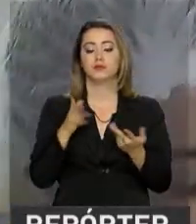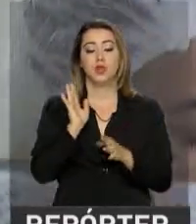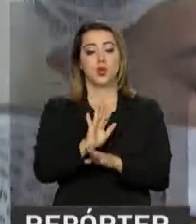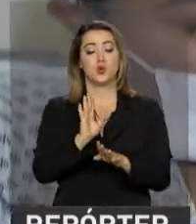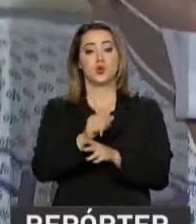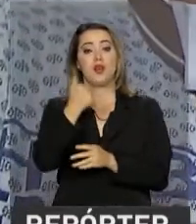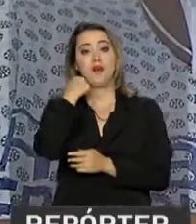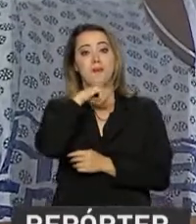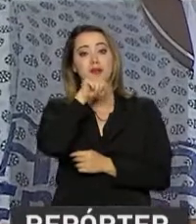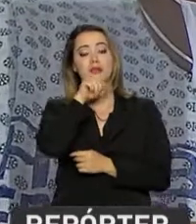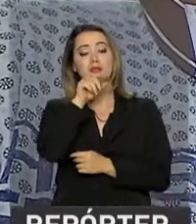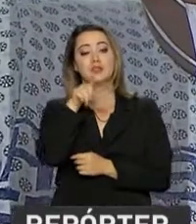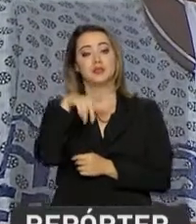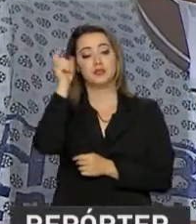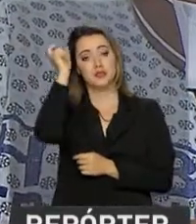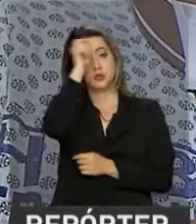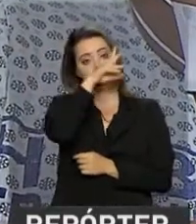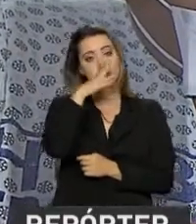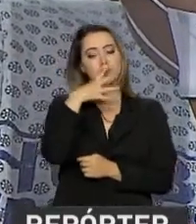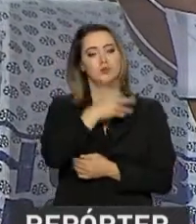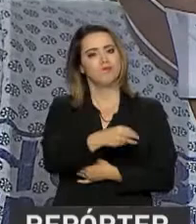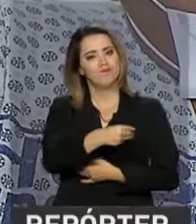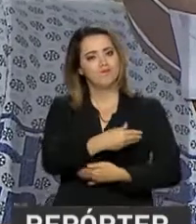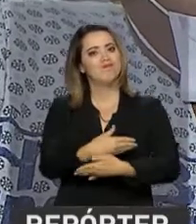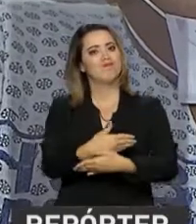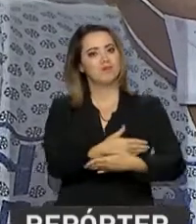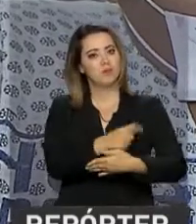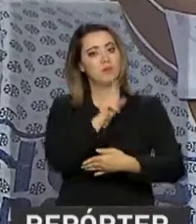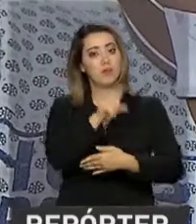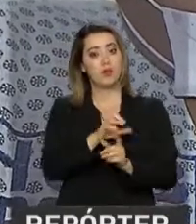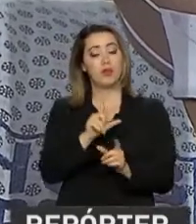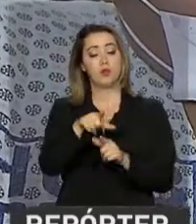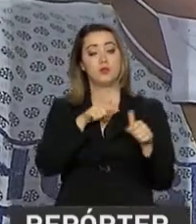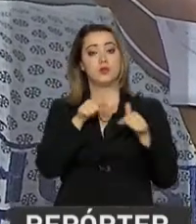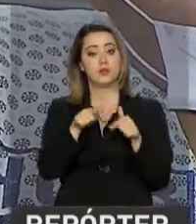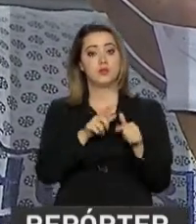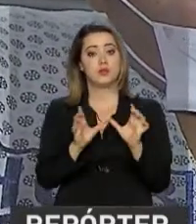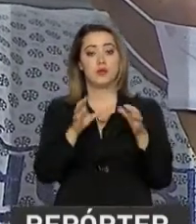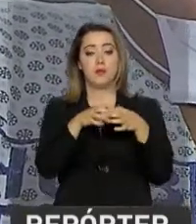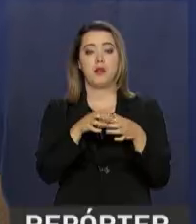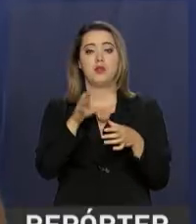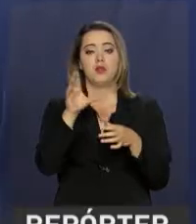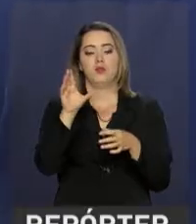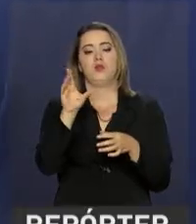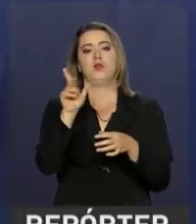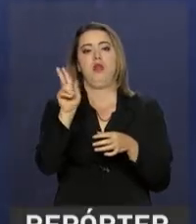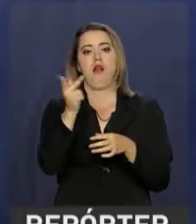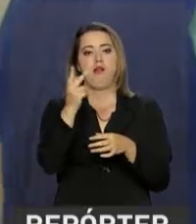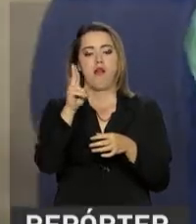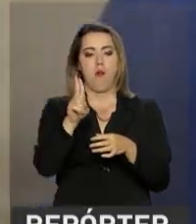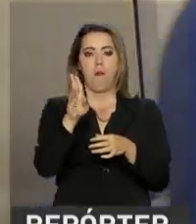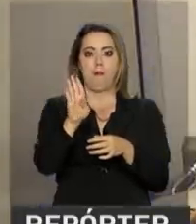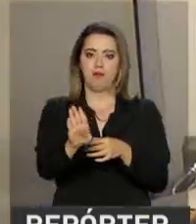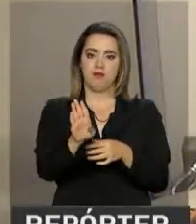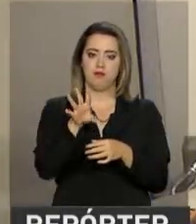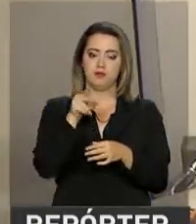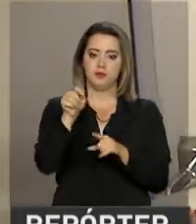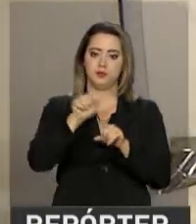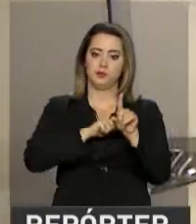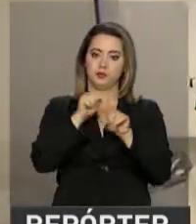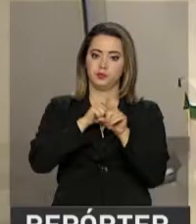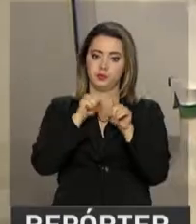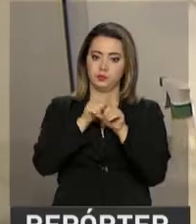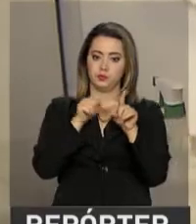com dificuldade de amamentação é uma das funções do Núcleo de Aleitamento Materno do HUB. Todo mês, o banco de leite do